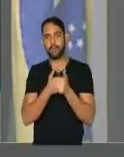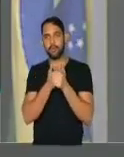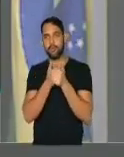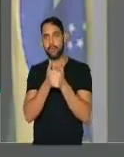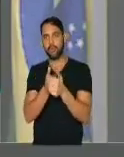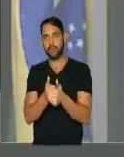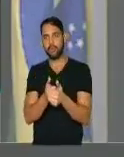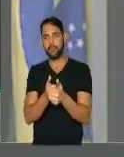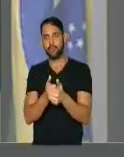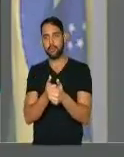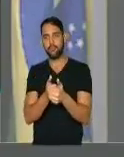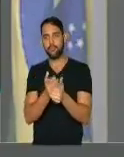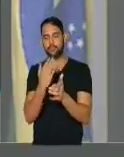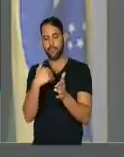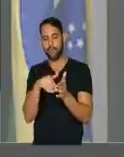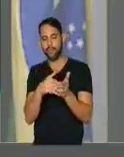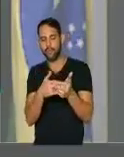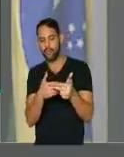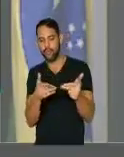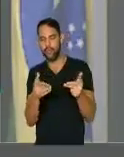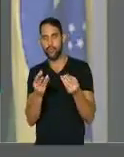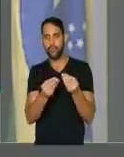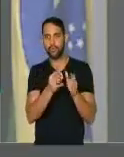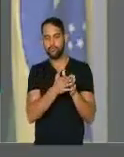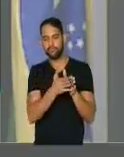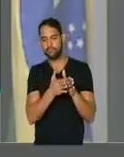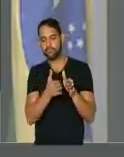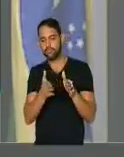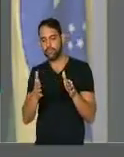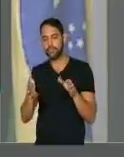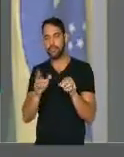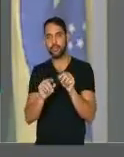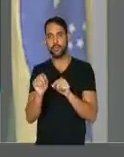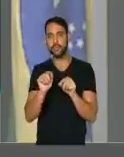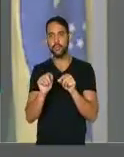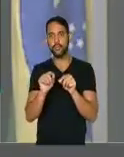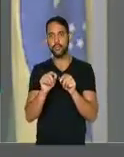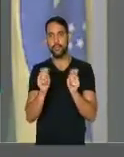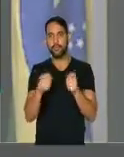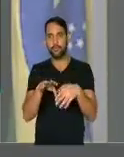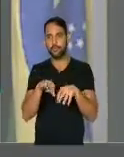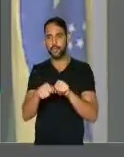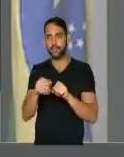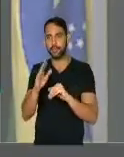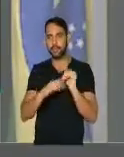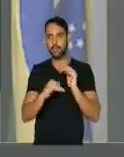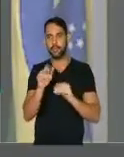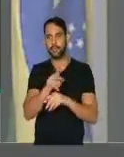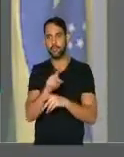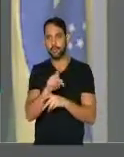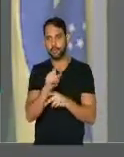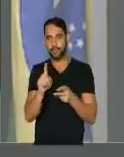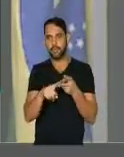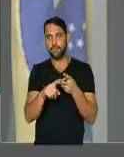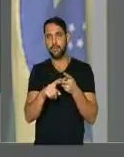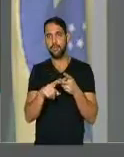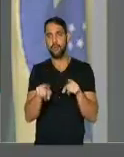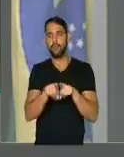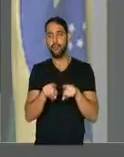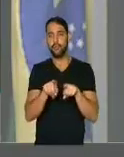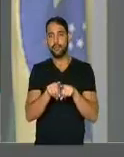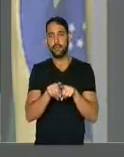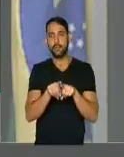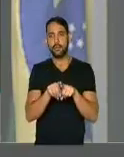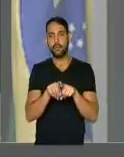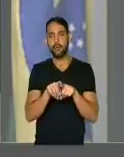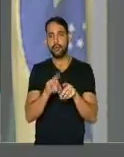nós acompanhamos todo o processo, né, de capacitação desses professores, como também